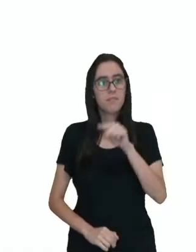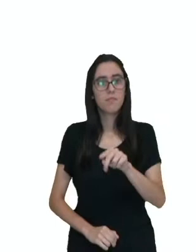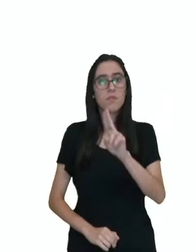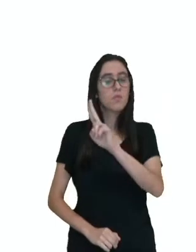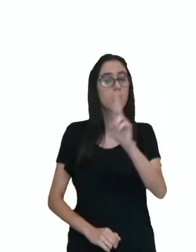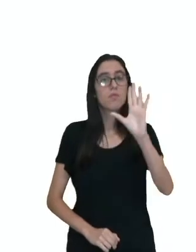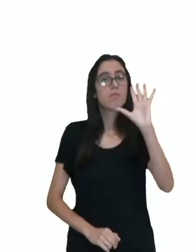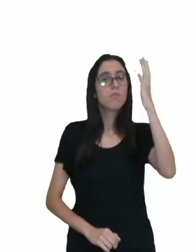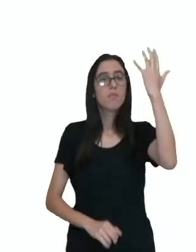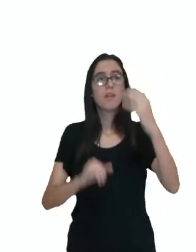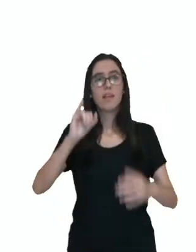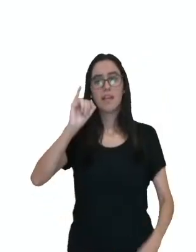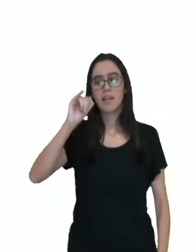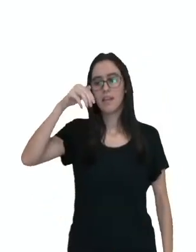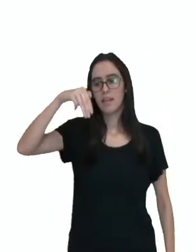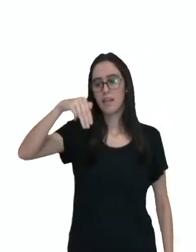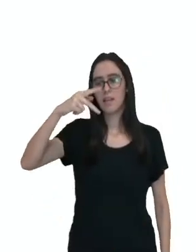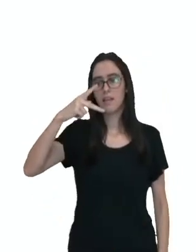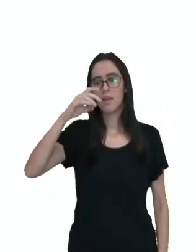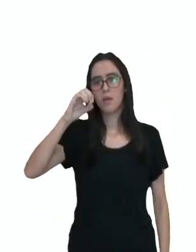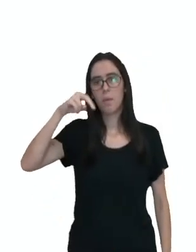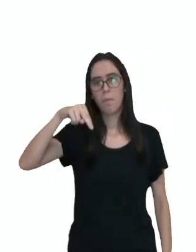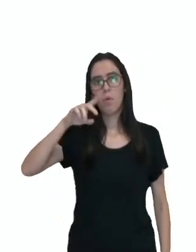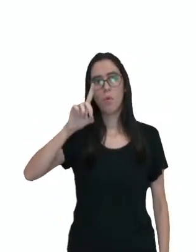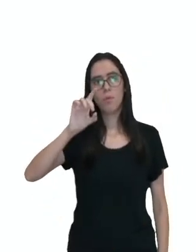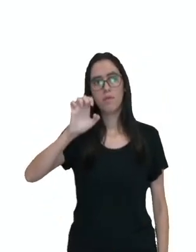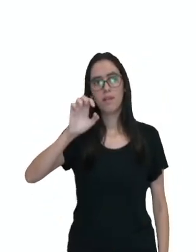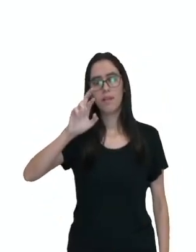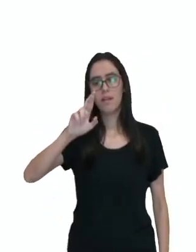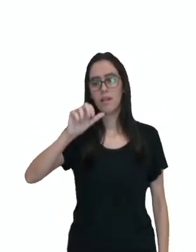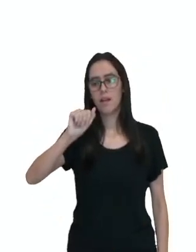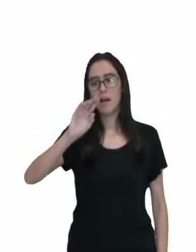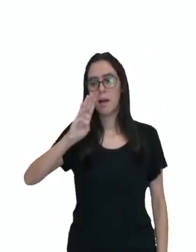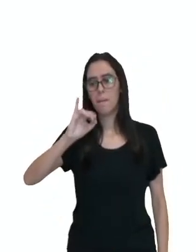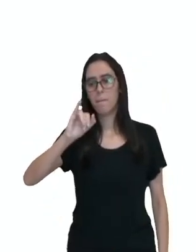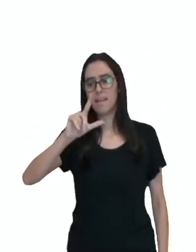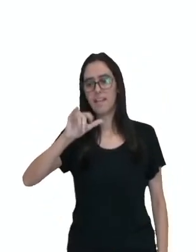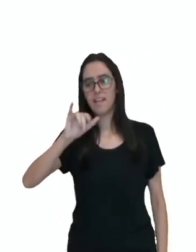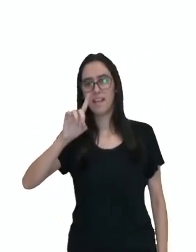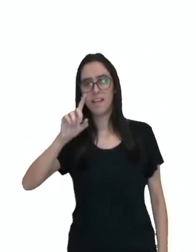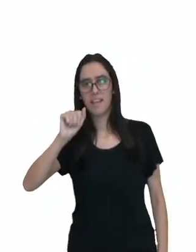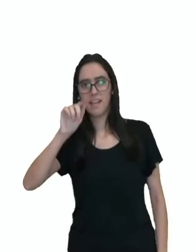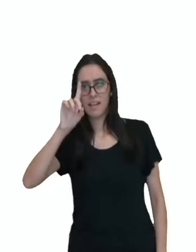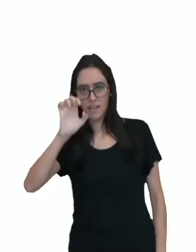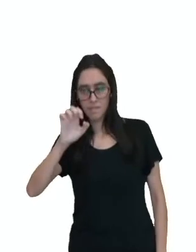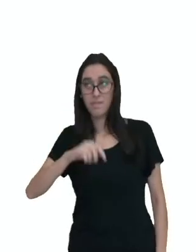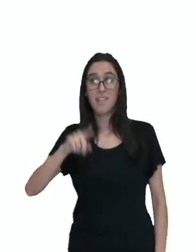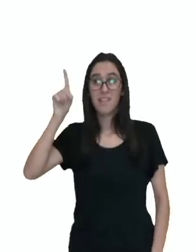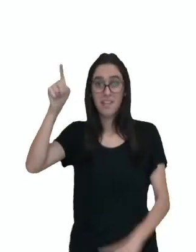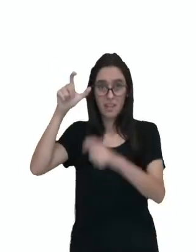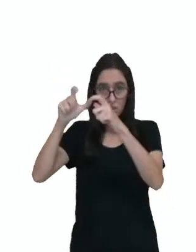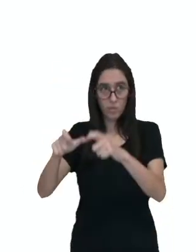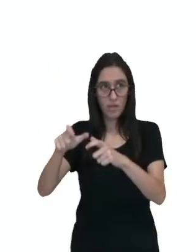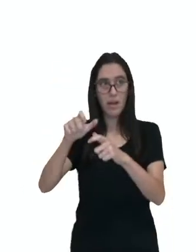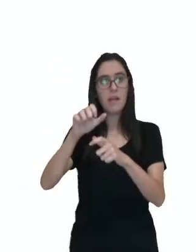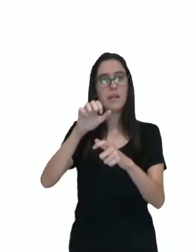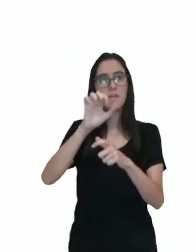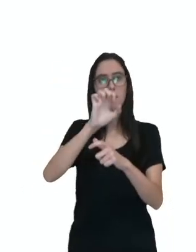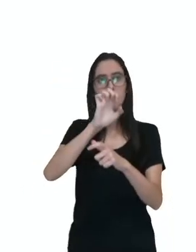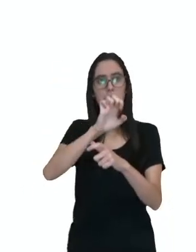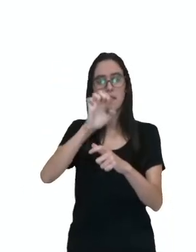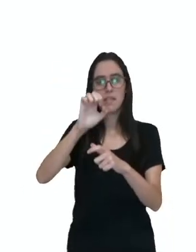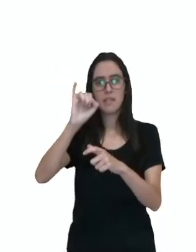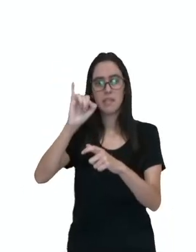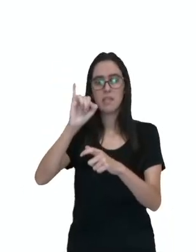de imponderabilidade. Lá na estação espacial, os astronautas se encontram em constante